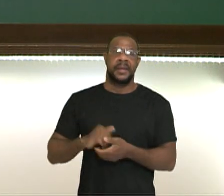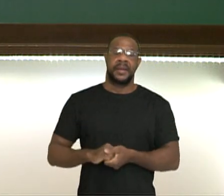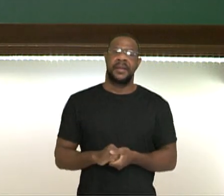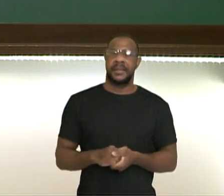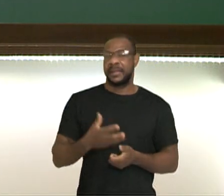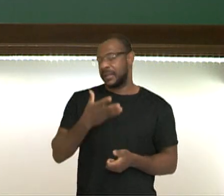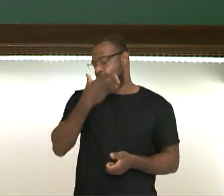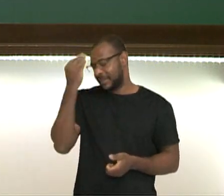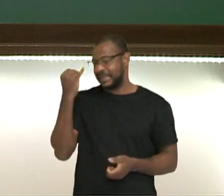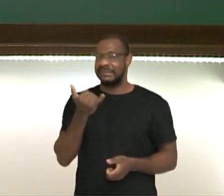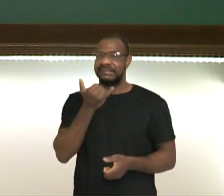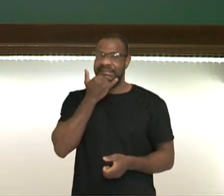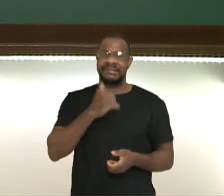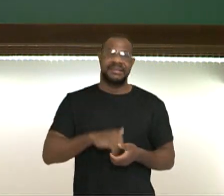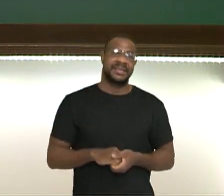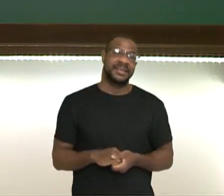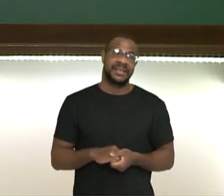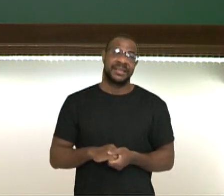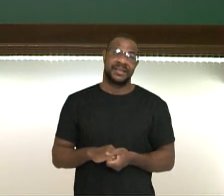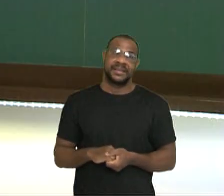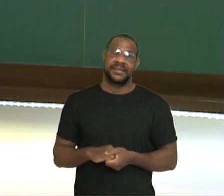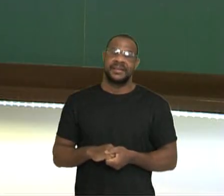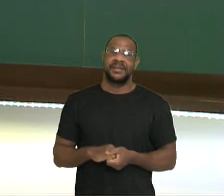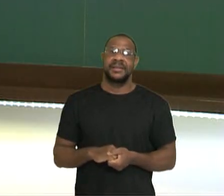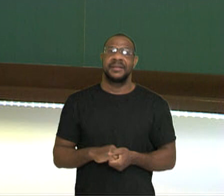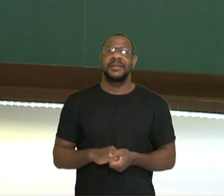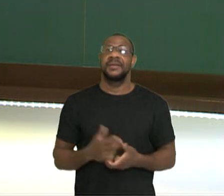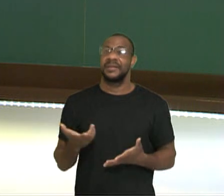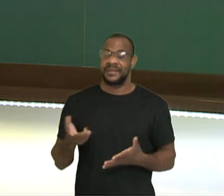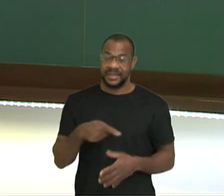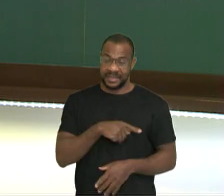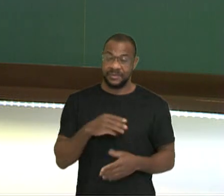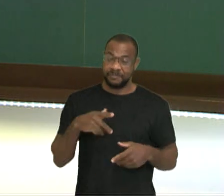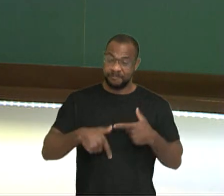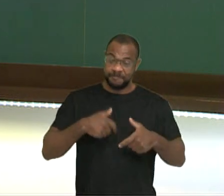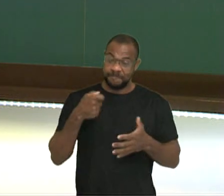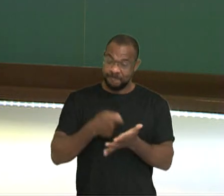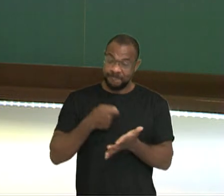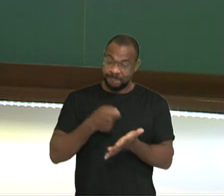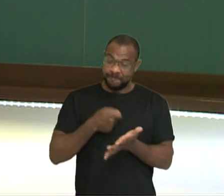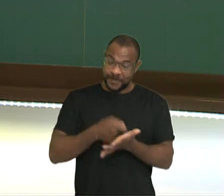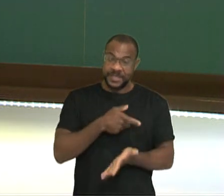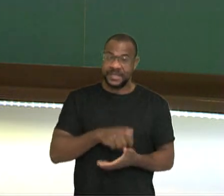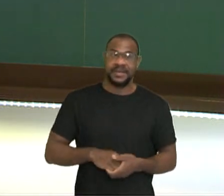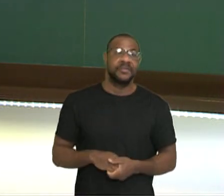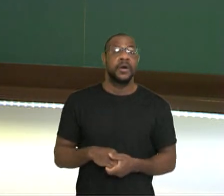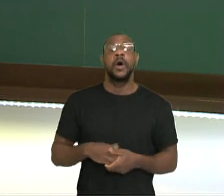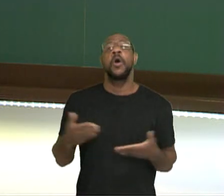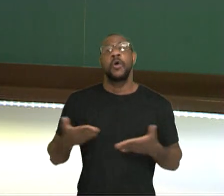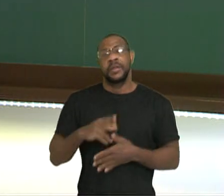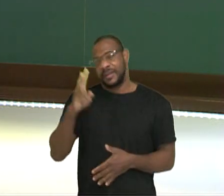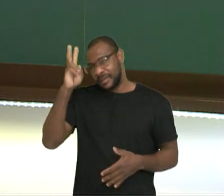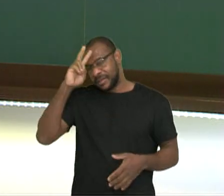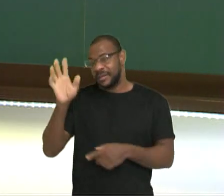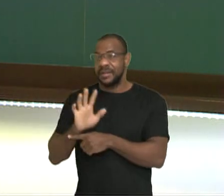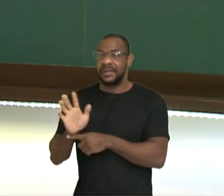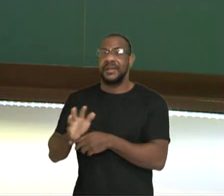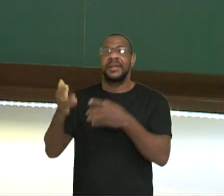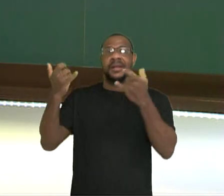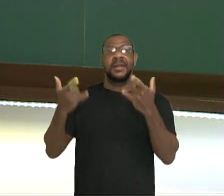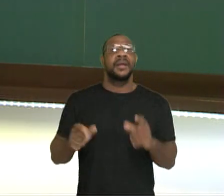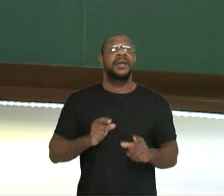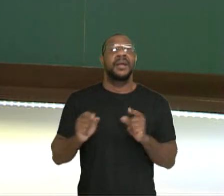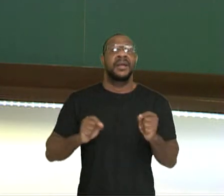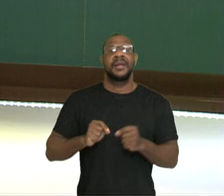sempre esqueço, e os técnicos brigam aqui comigo, então hoje eu lembrei. Então, nesse vídeo nós falamos